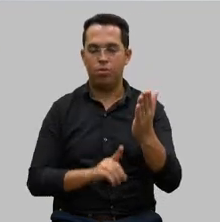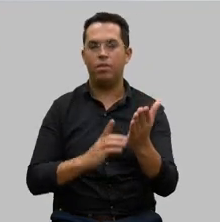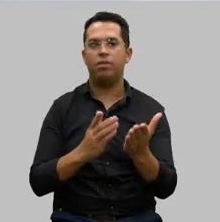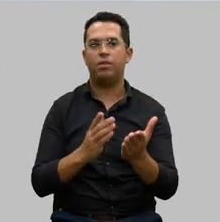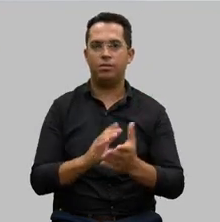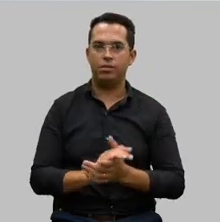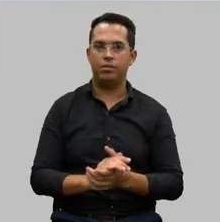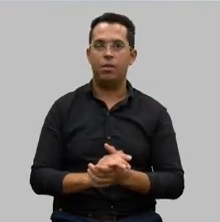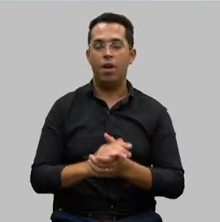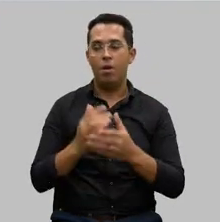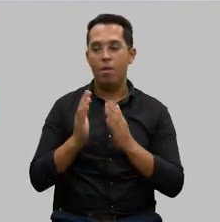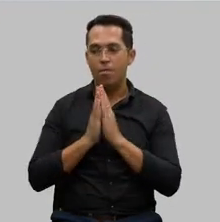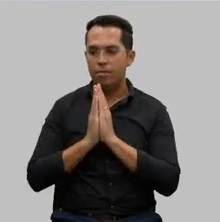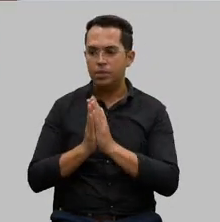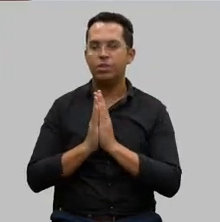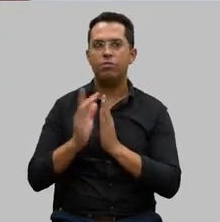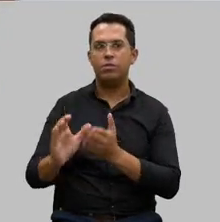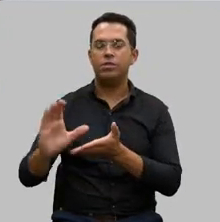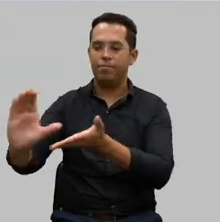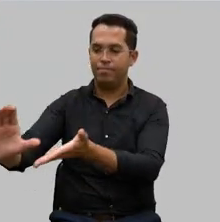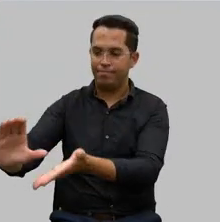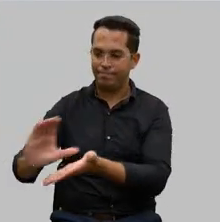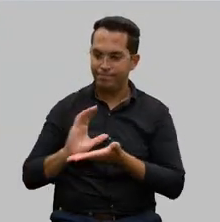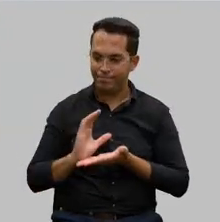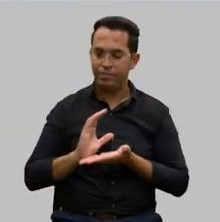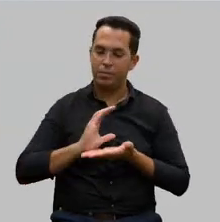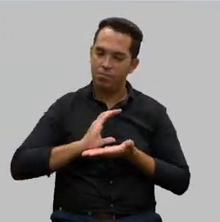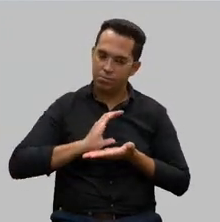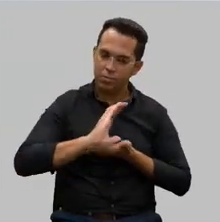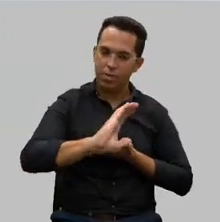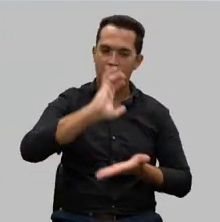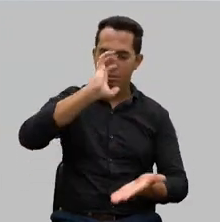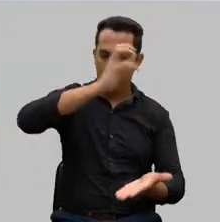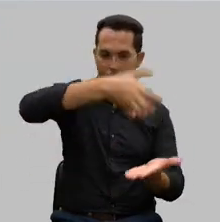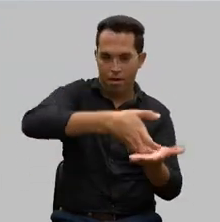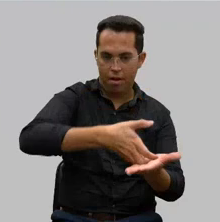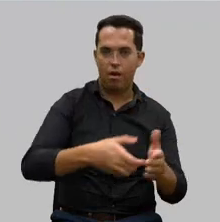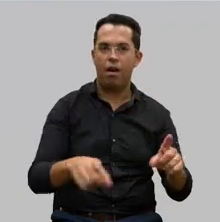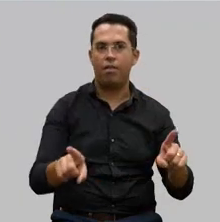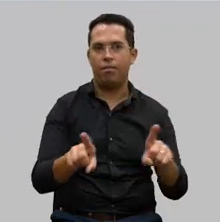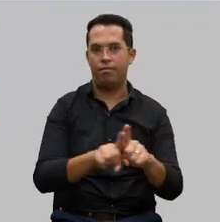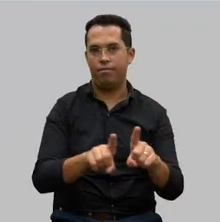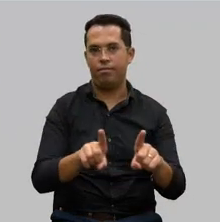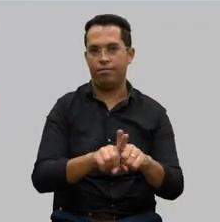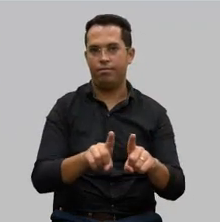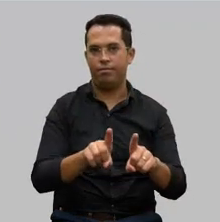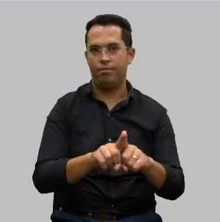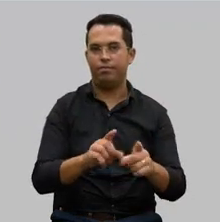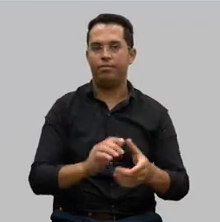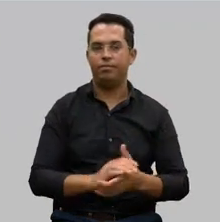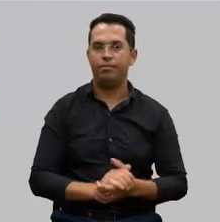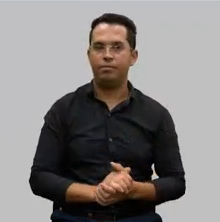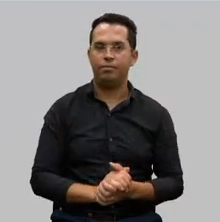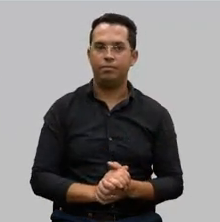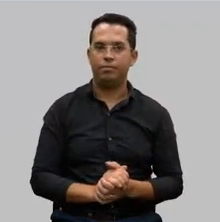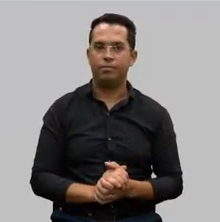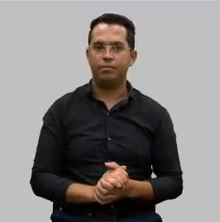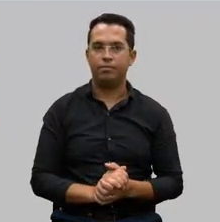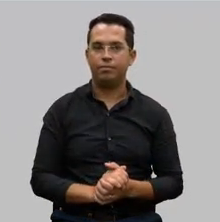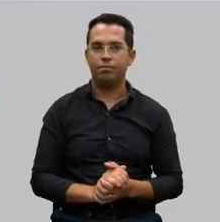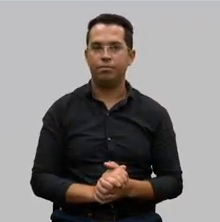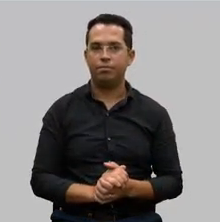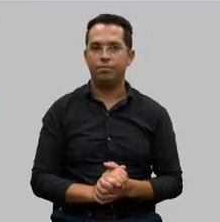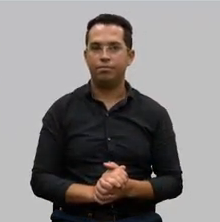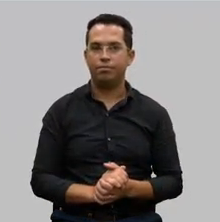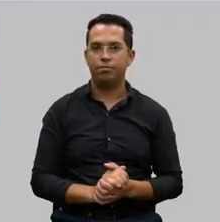também isso que a dá uma respirada e o sonho dos do eu fse funcioná um